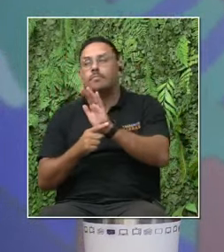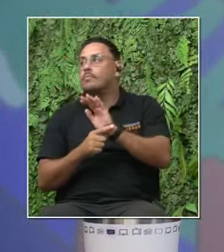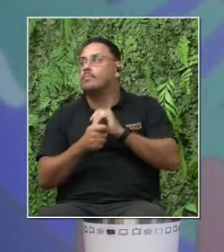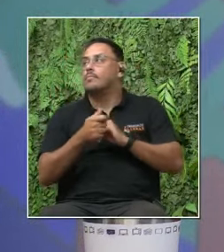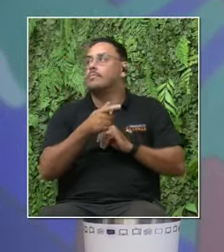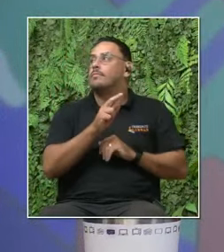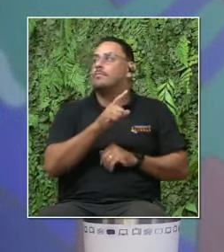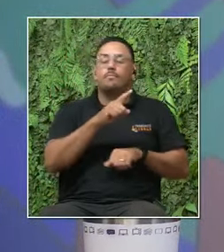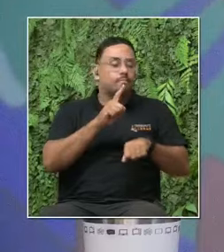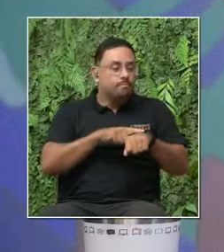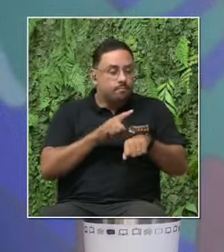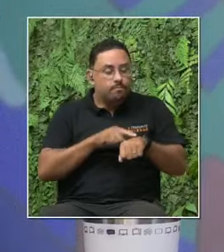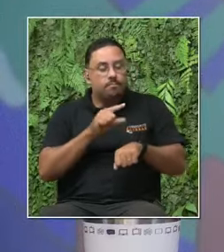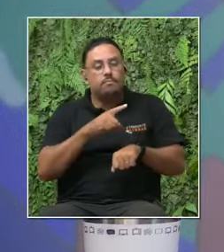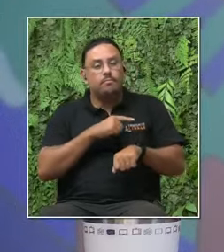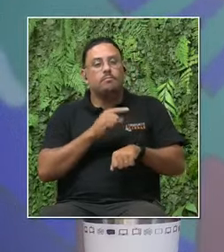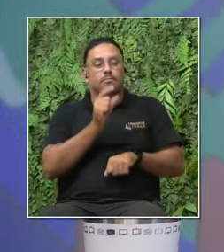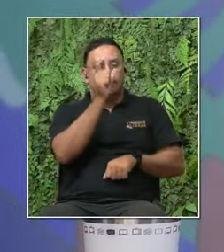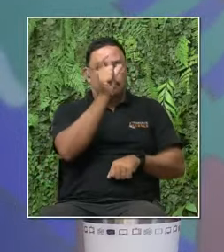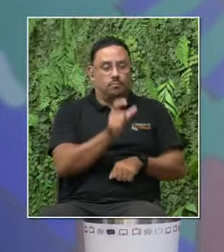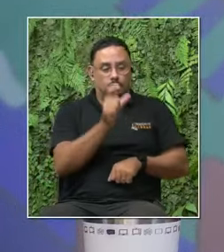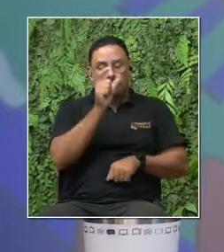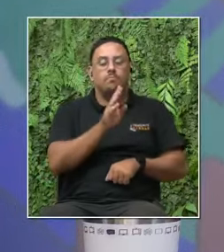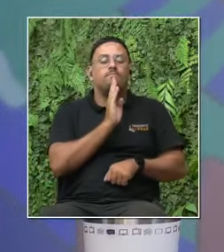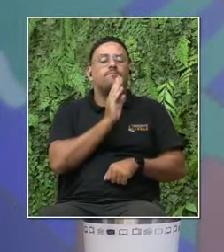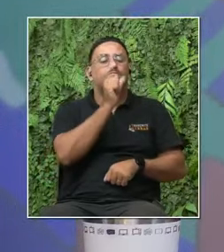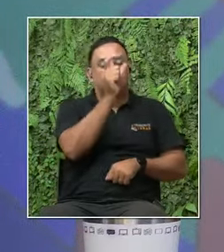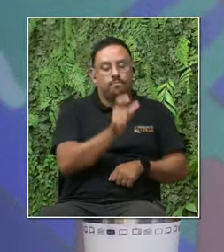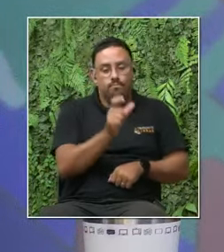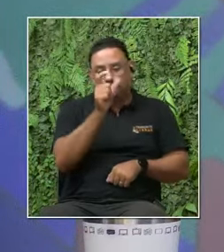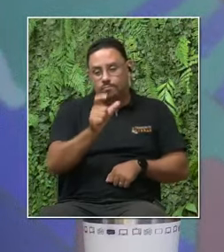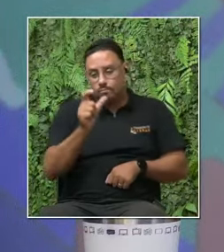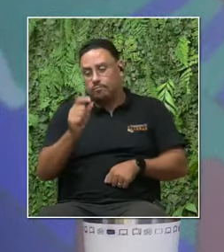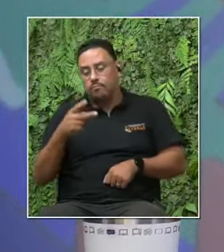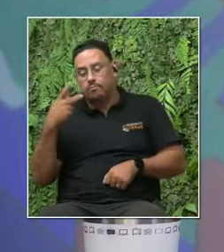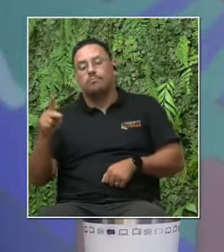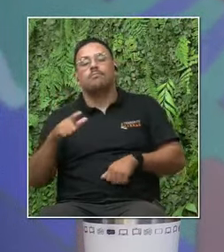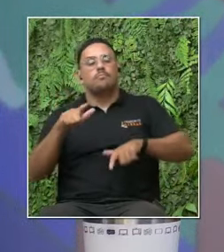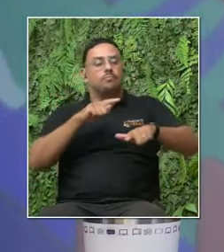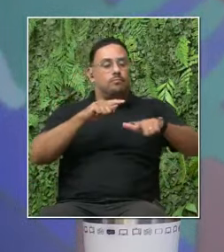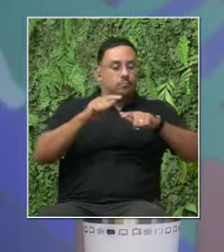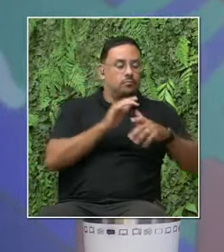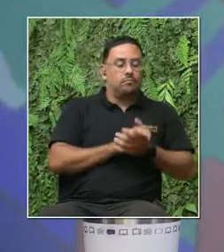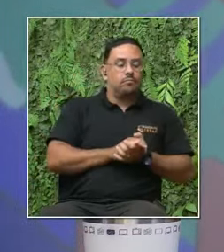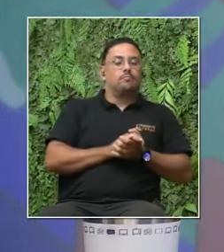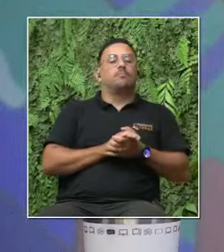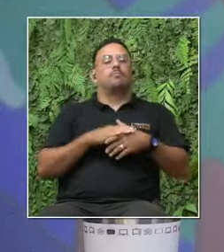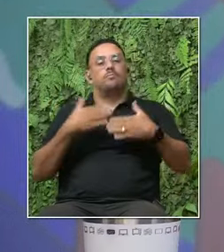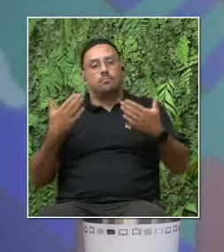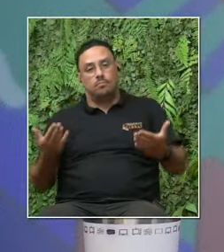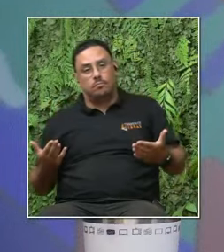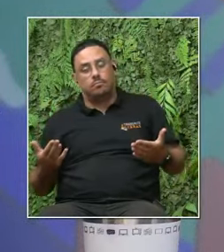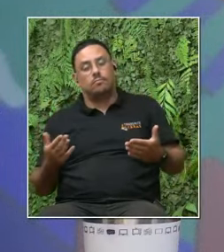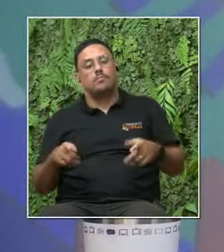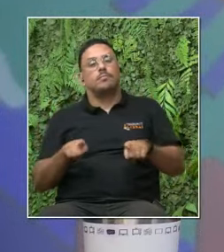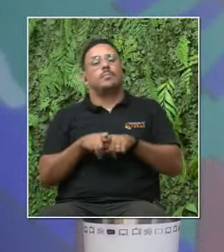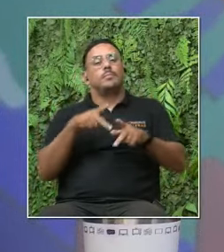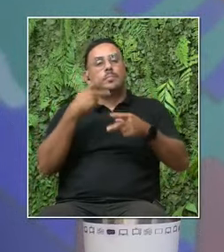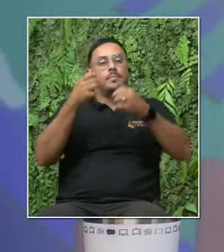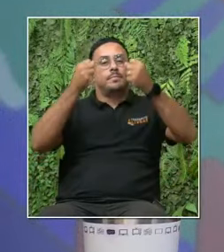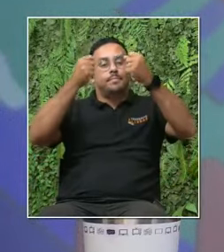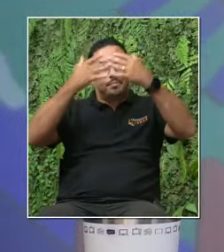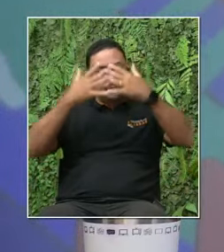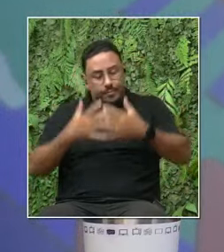tempo ele conhece exatamente a característica e cada um daqueles jogadores com os quais Ele trabalha não é eh quando ele